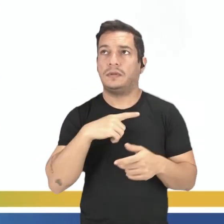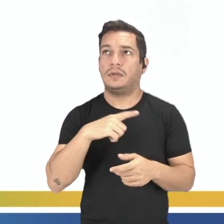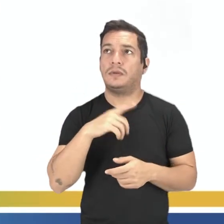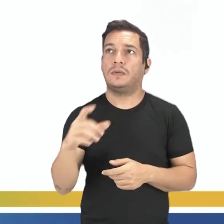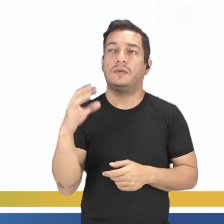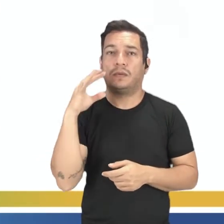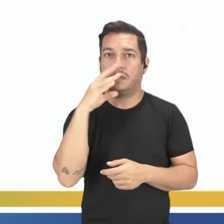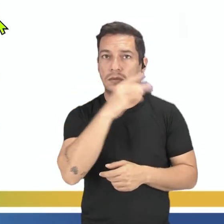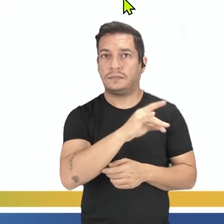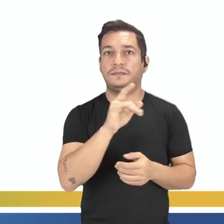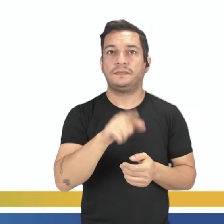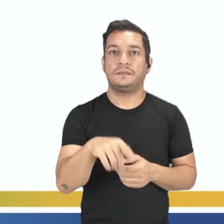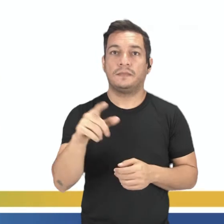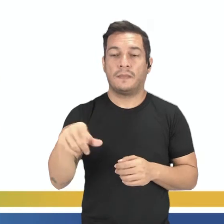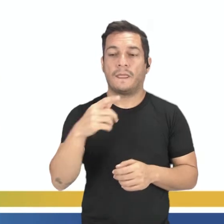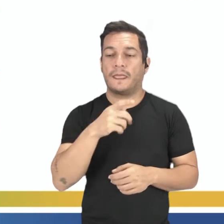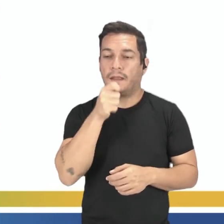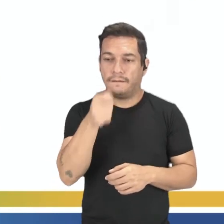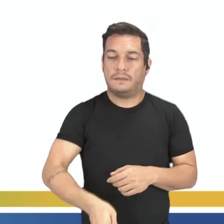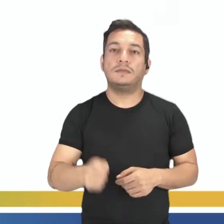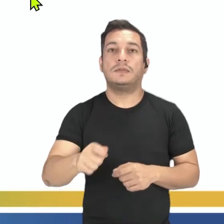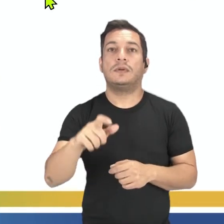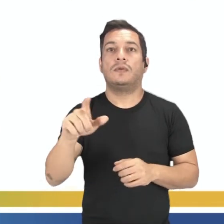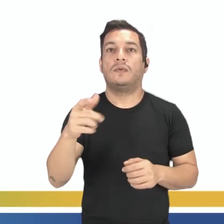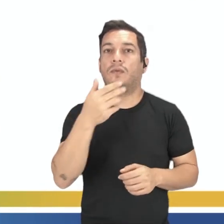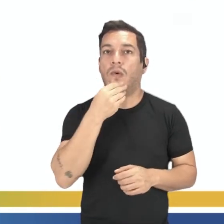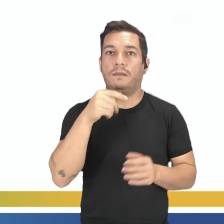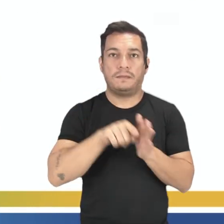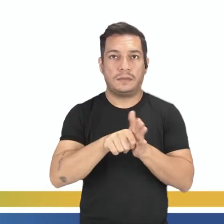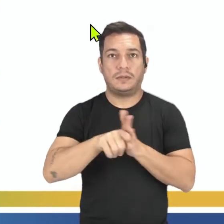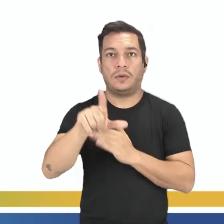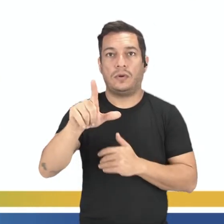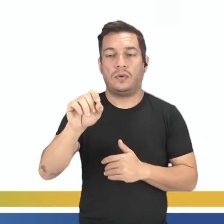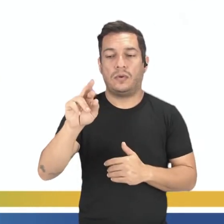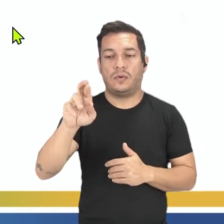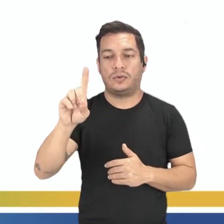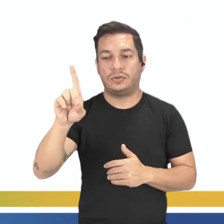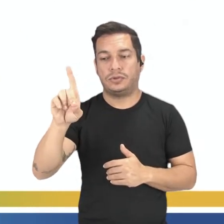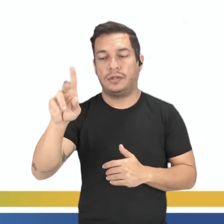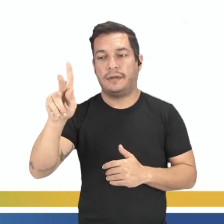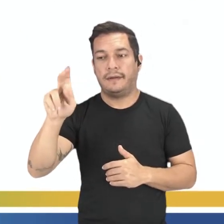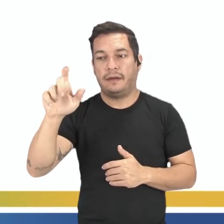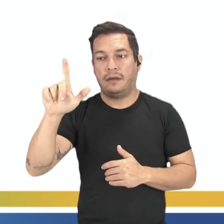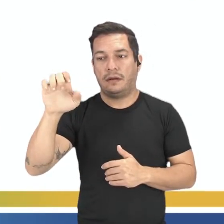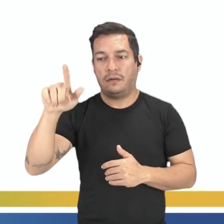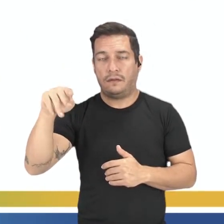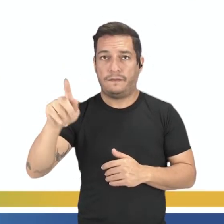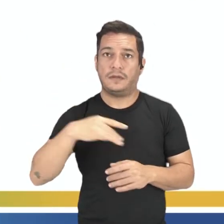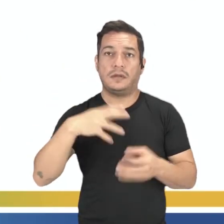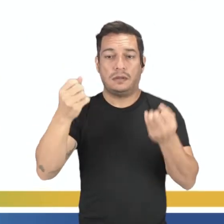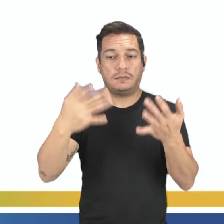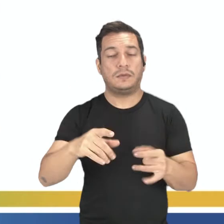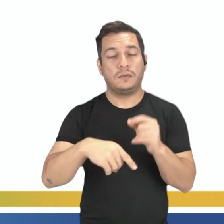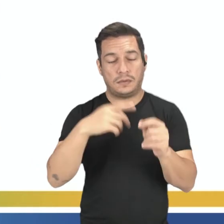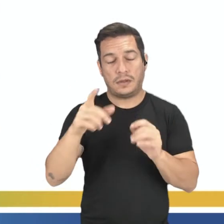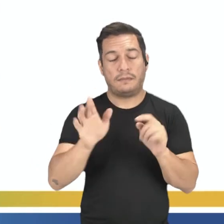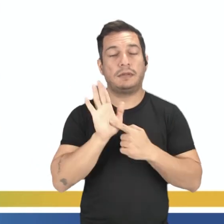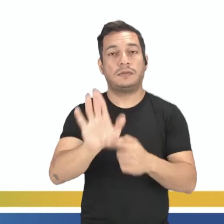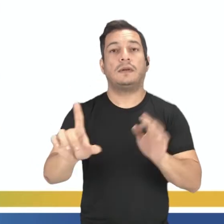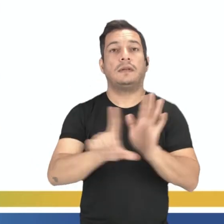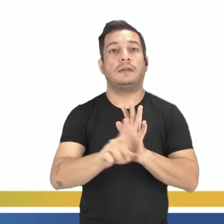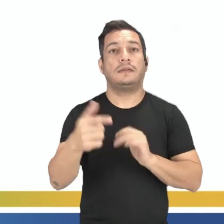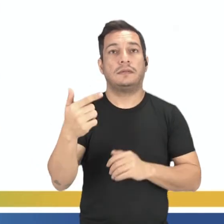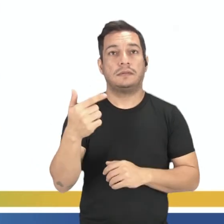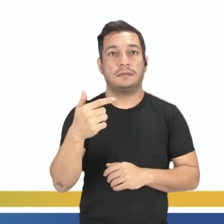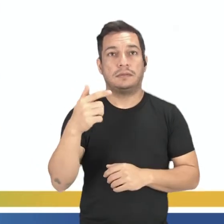fornecido. Essa afirmação foi dada por Lord Kelvin. Foi a maneira que ele enunciou a segunda lei da termodinâmica.